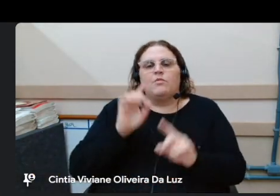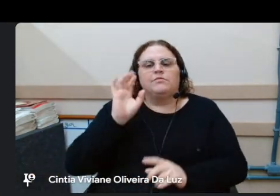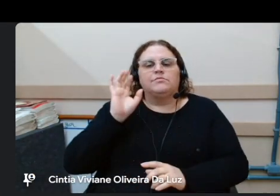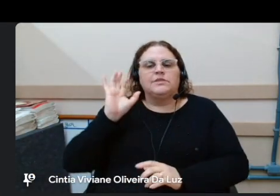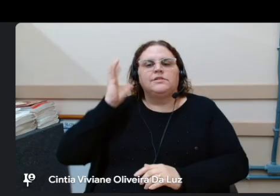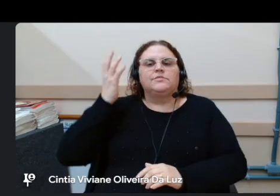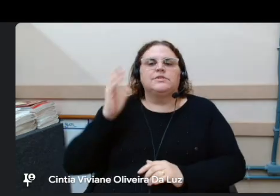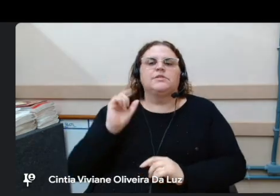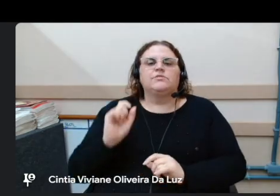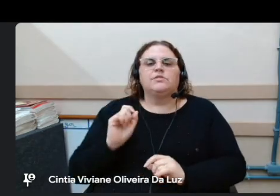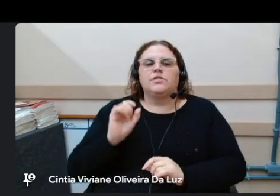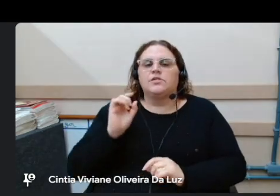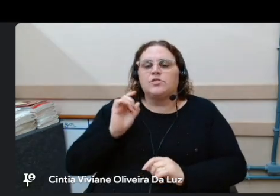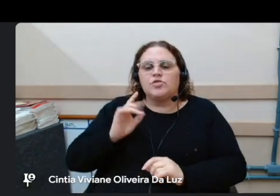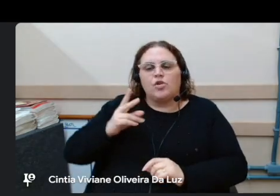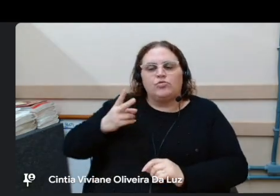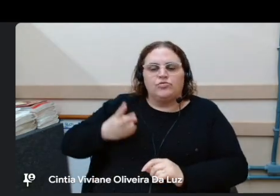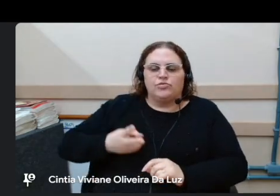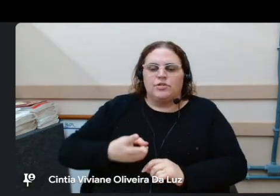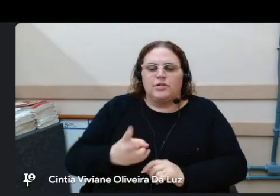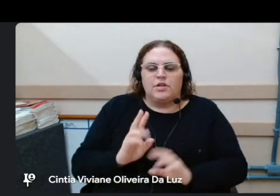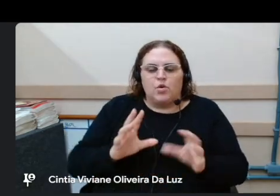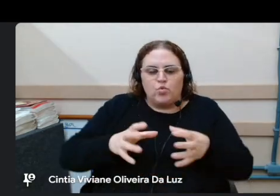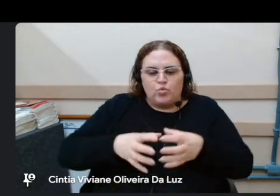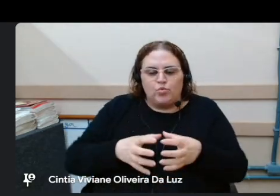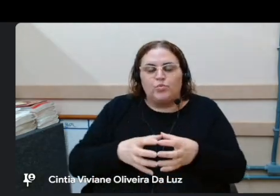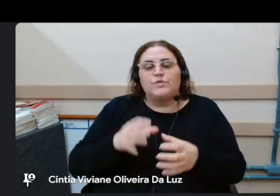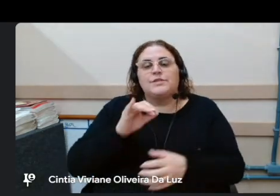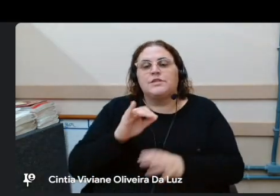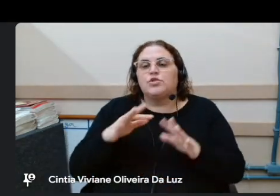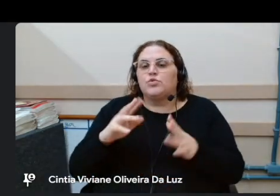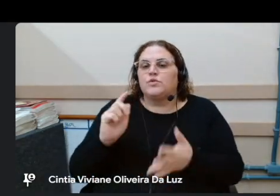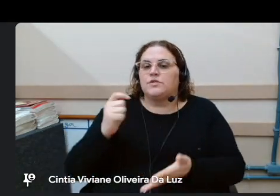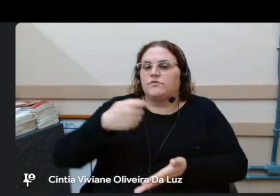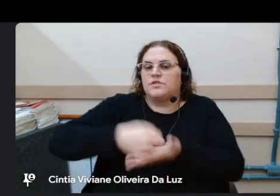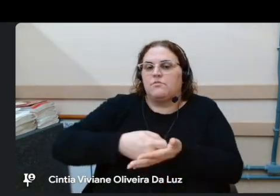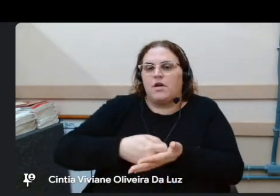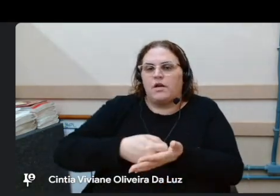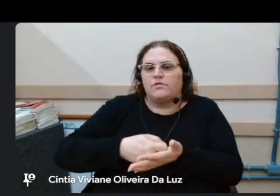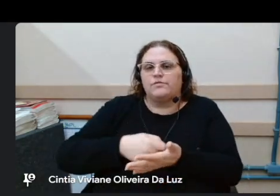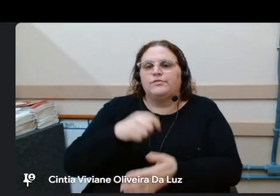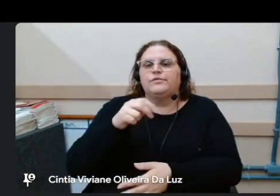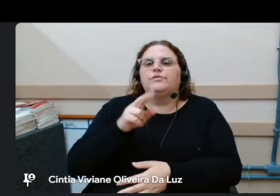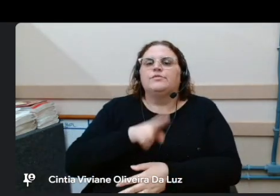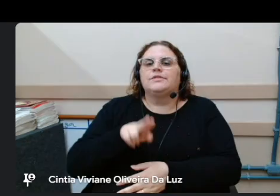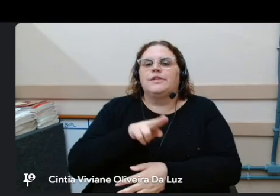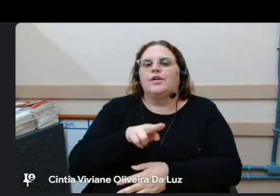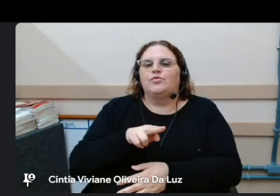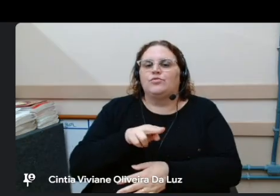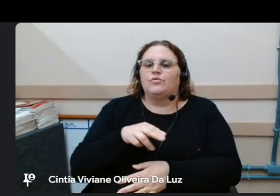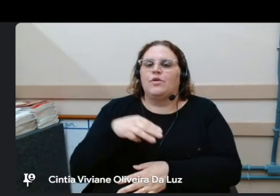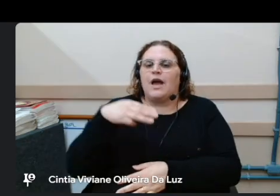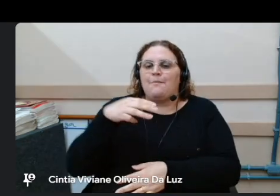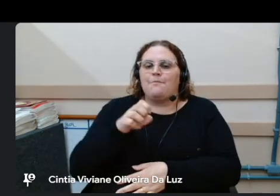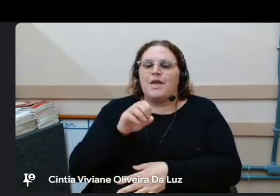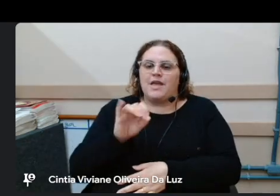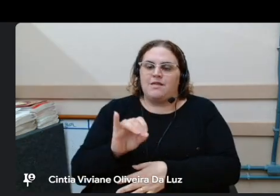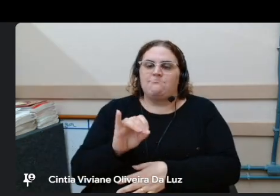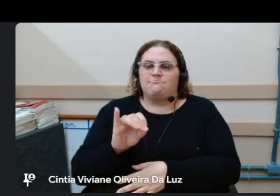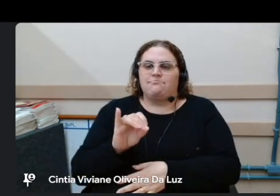uma uma determinação de que só continuaria a companhia se todos fossem pago através de